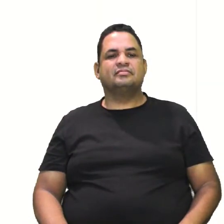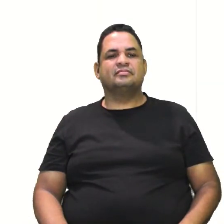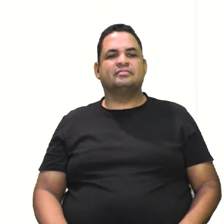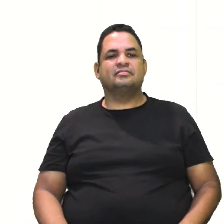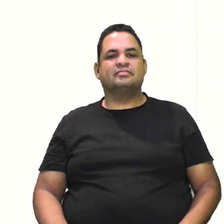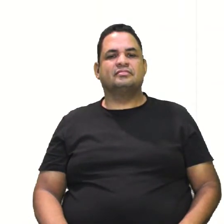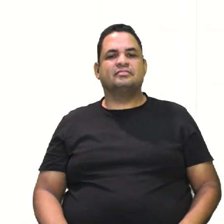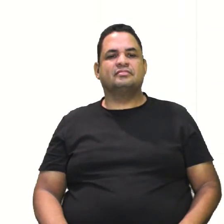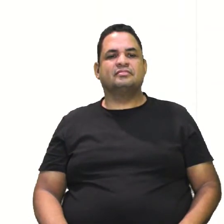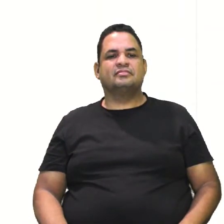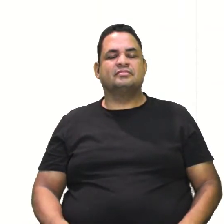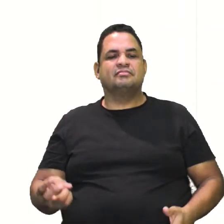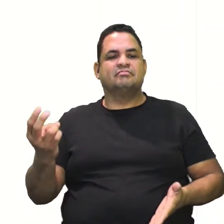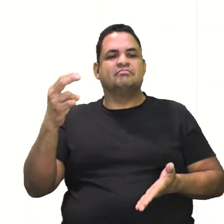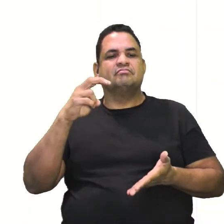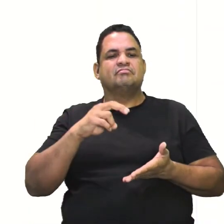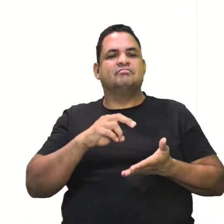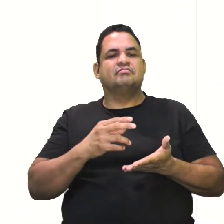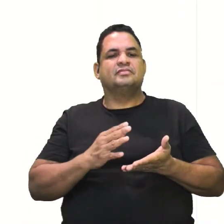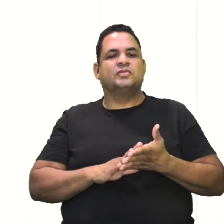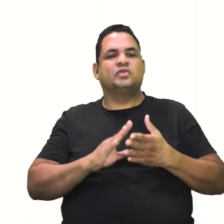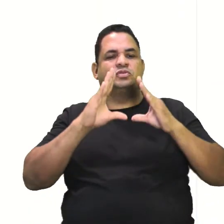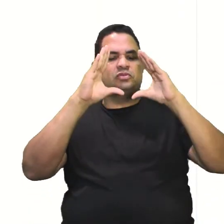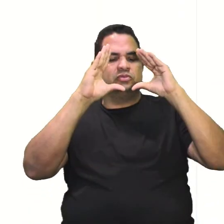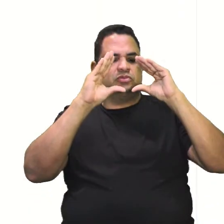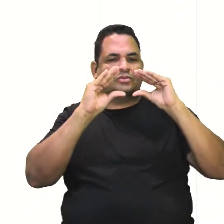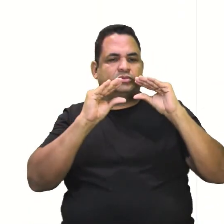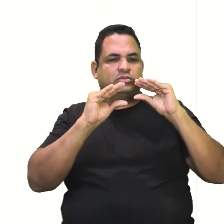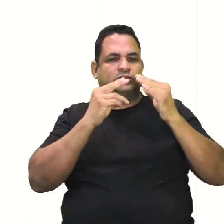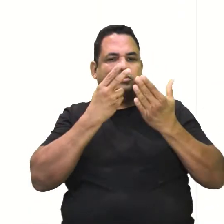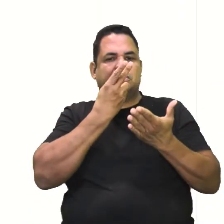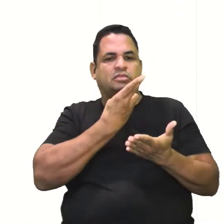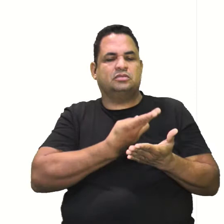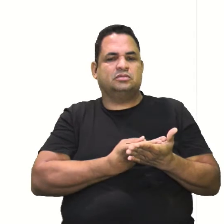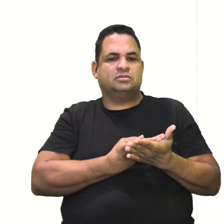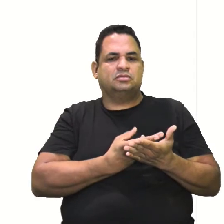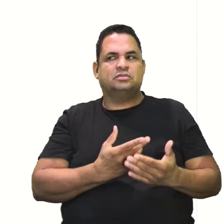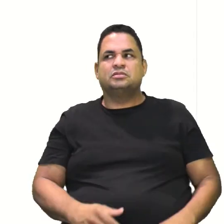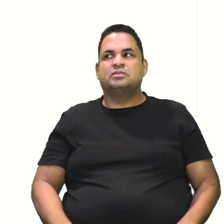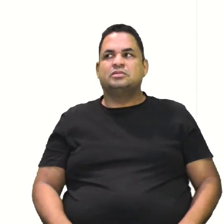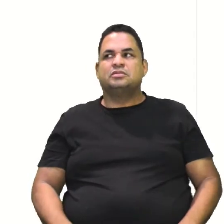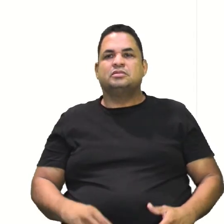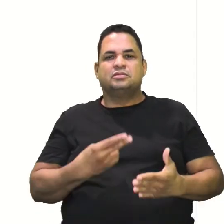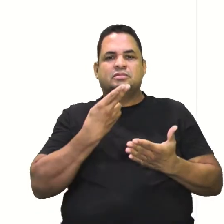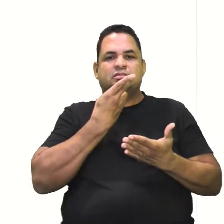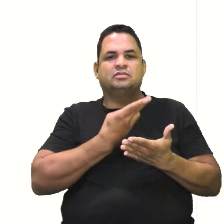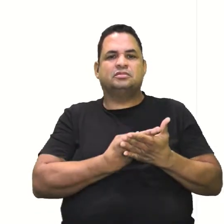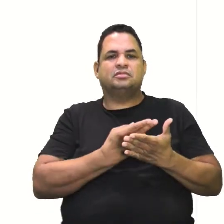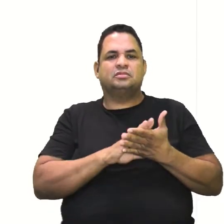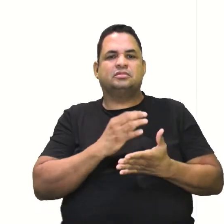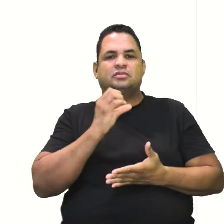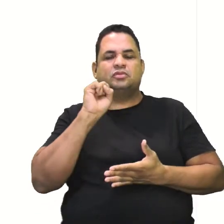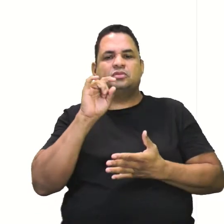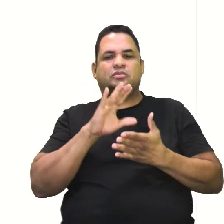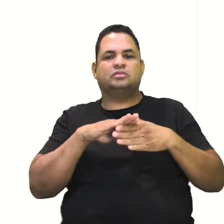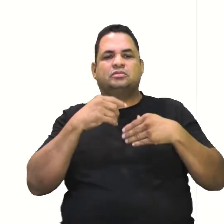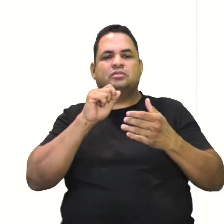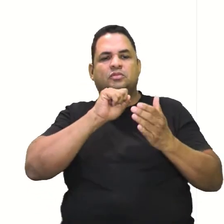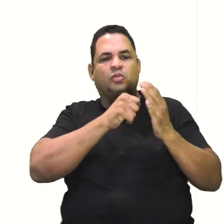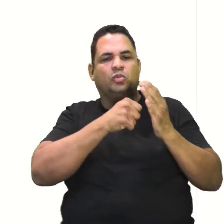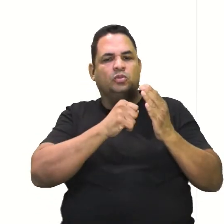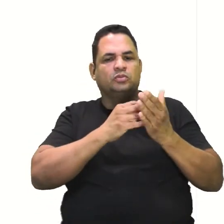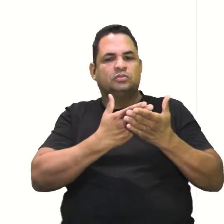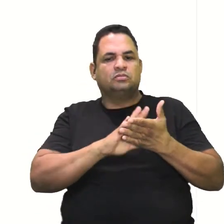aí. Fui deitar às 8 da noite. Eu dei corda no despertador para despertar às 9 da manhã.